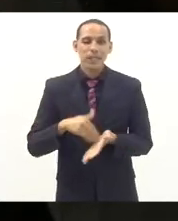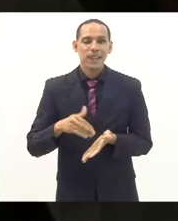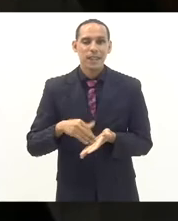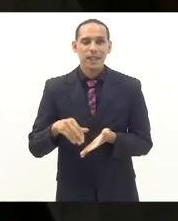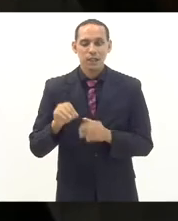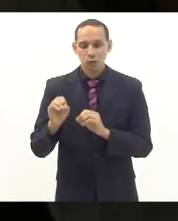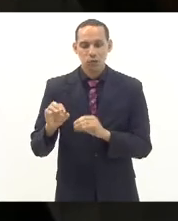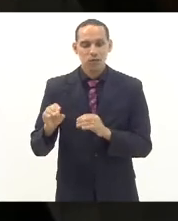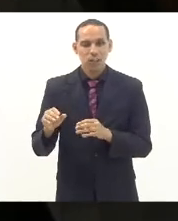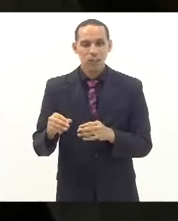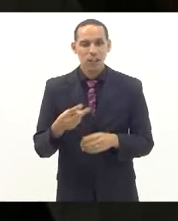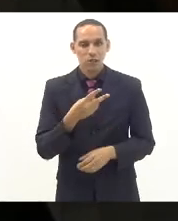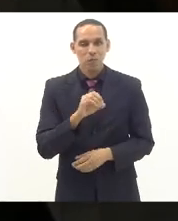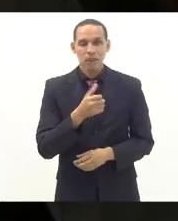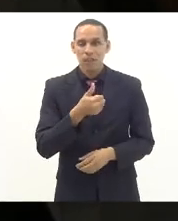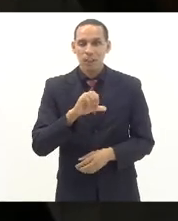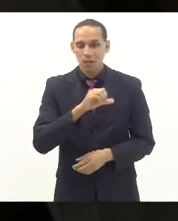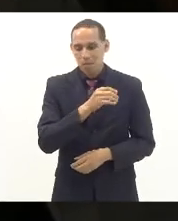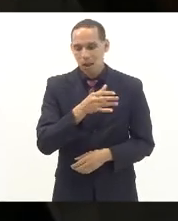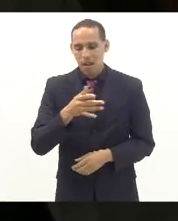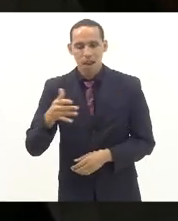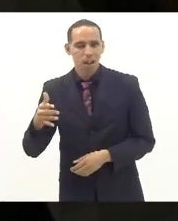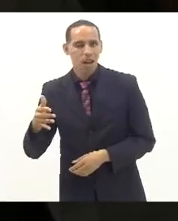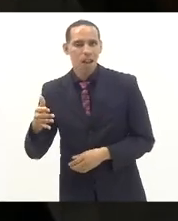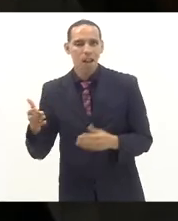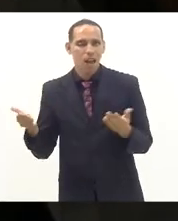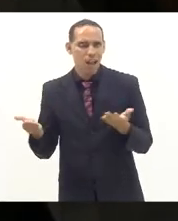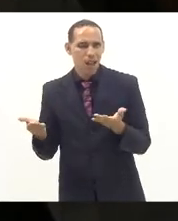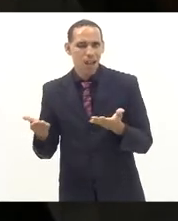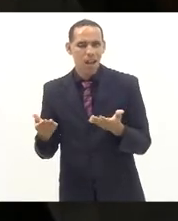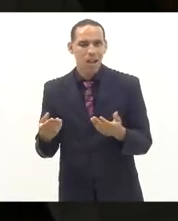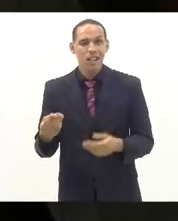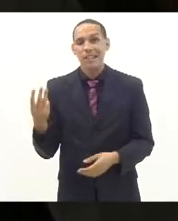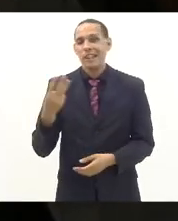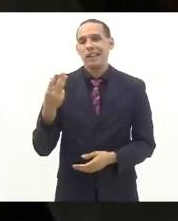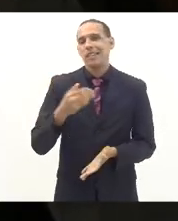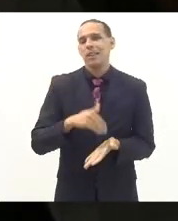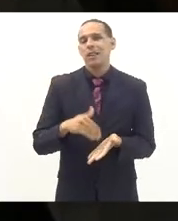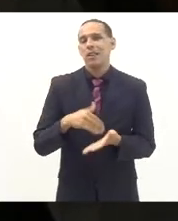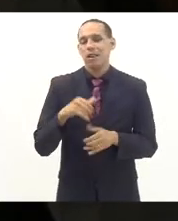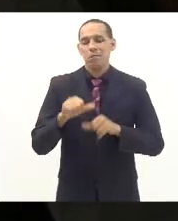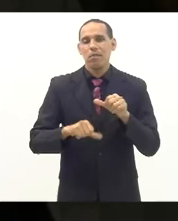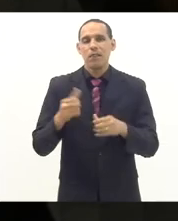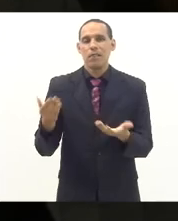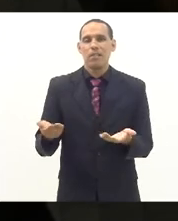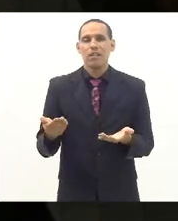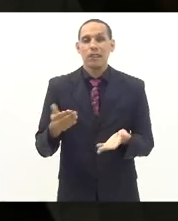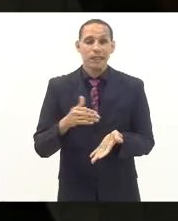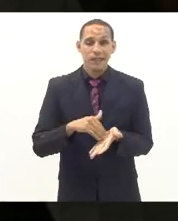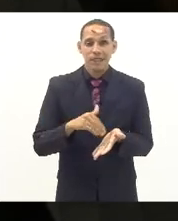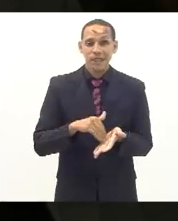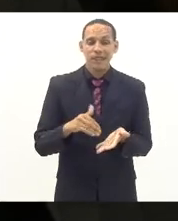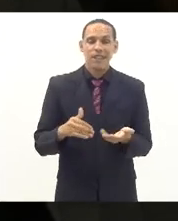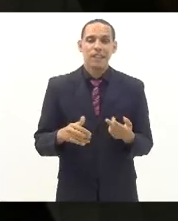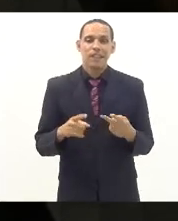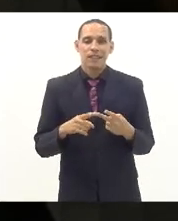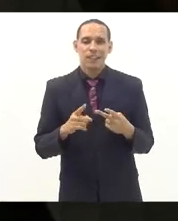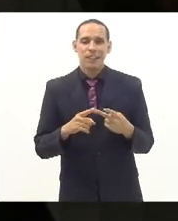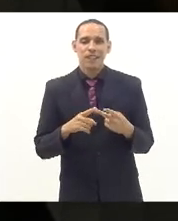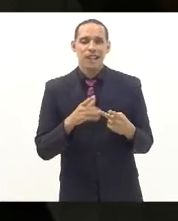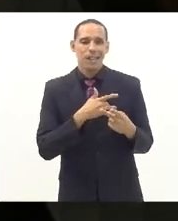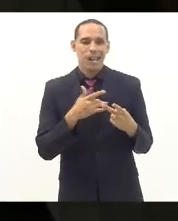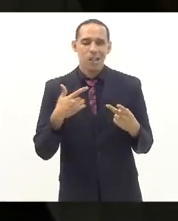por exemplo desde 2019 nós já estamos no terceiro secretário de educação na Secretaria de